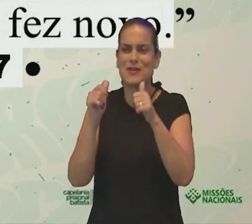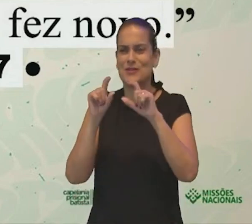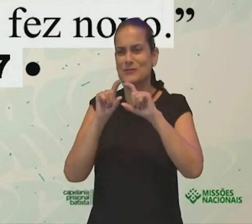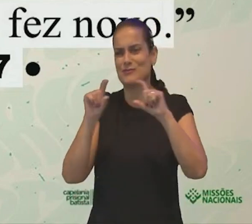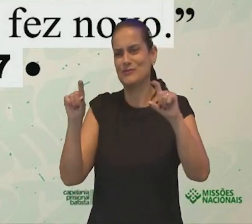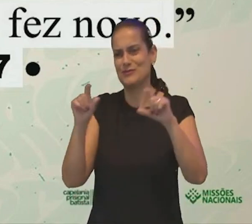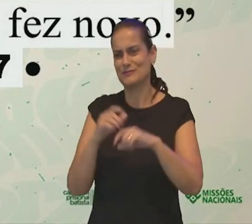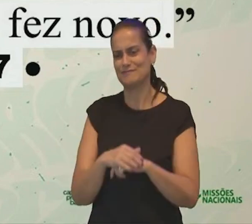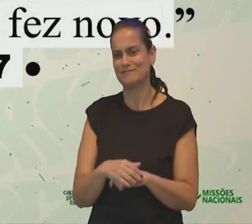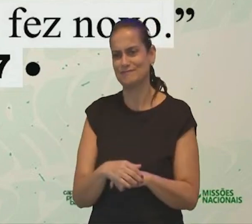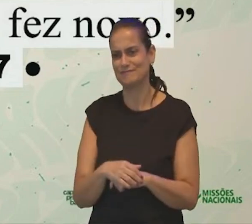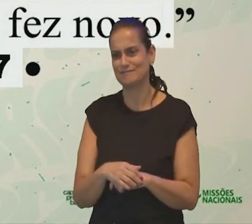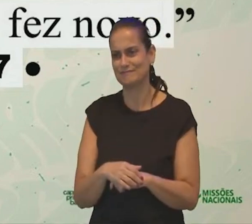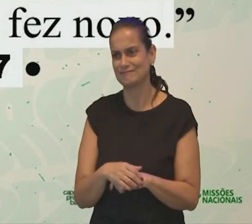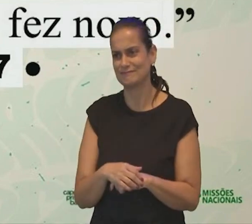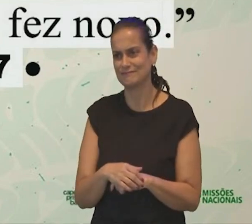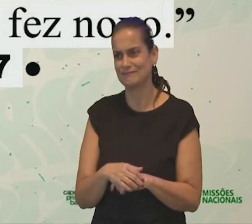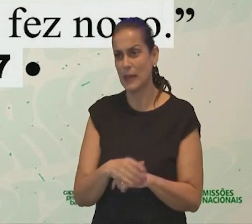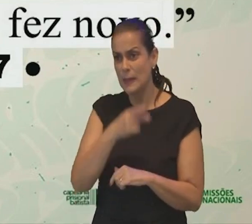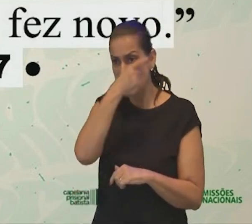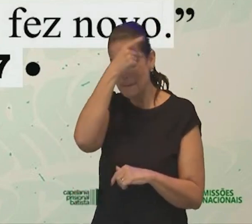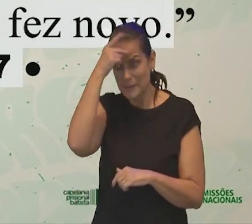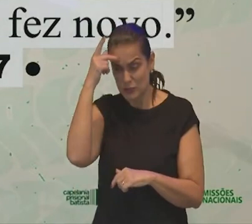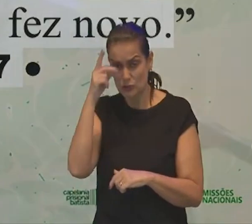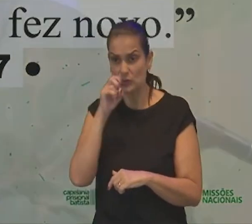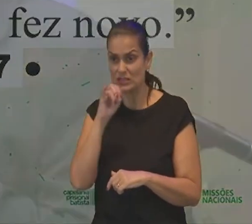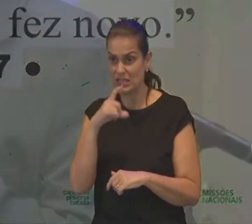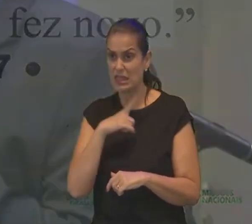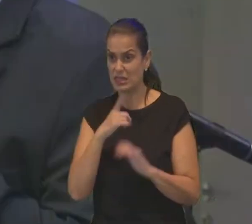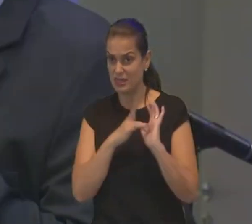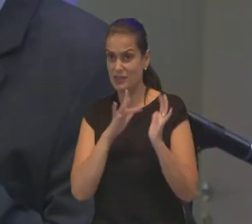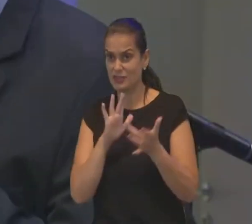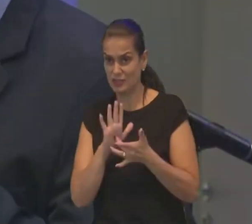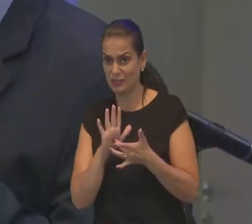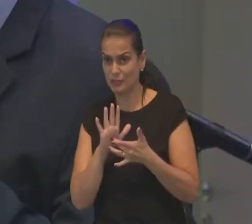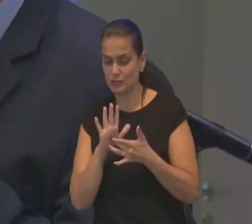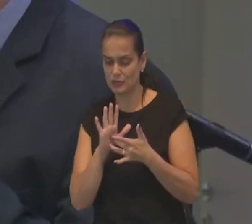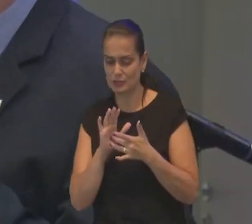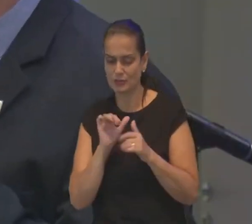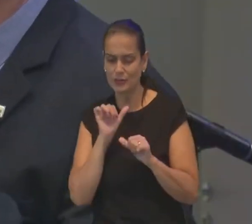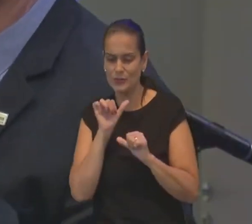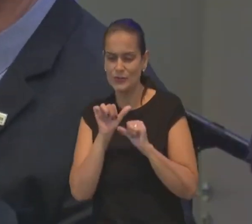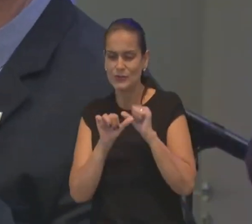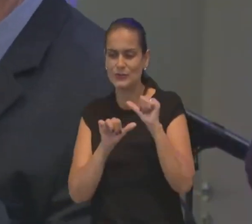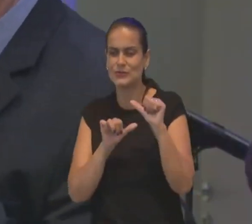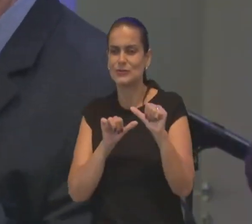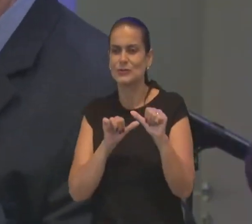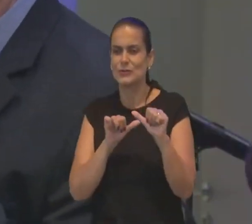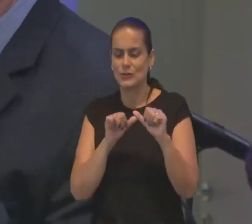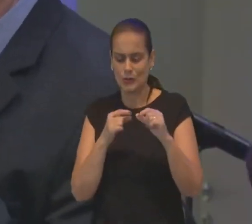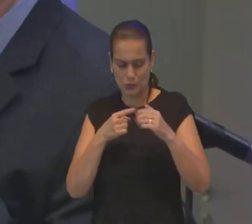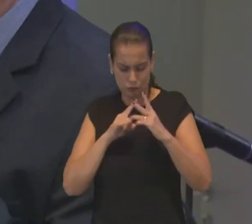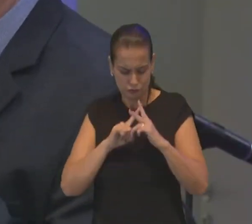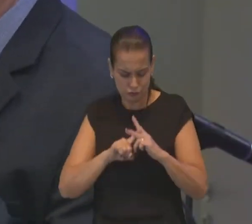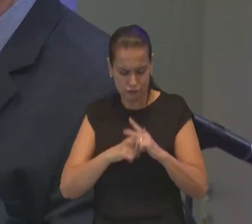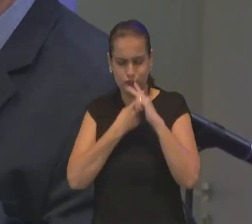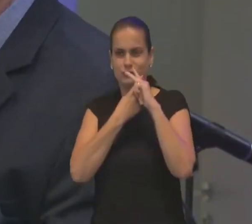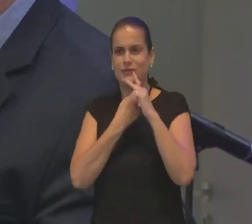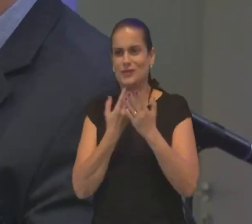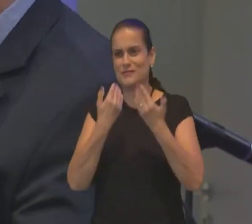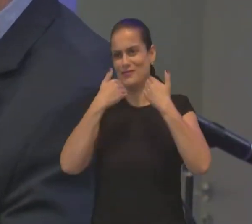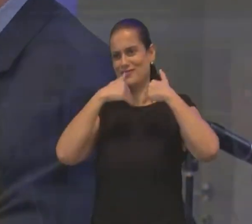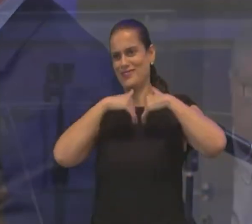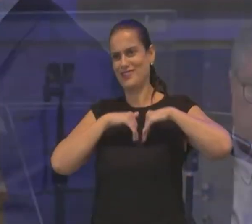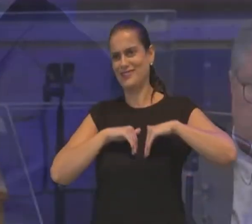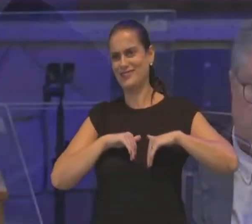acho. Aquela pessoa que tem Jesus, ele muda o seu ser por dentro.